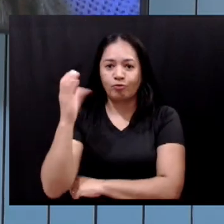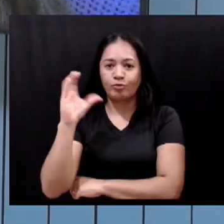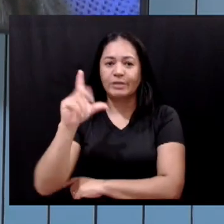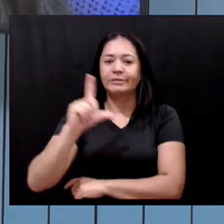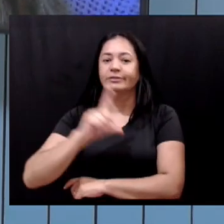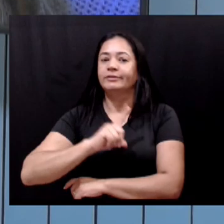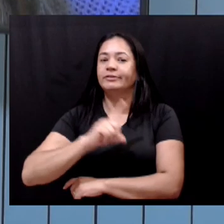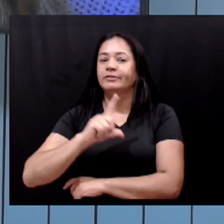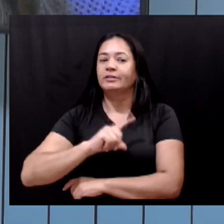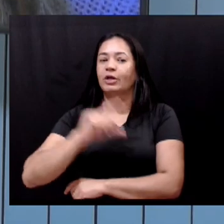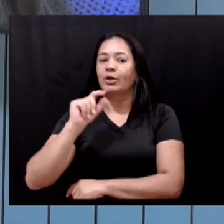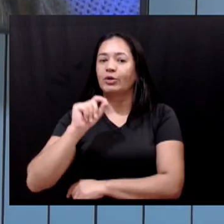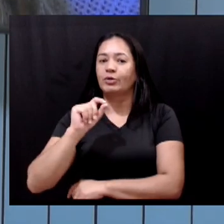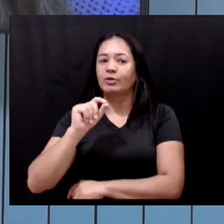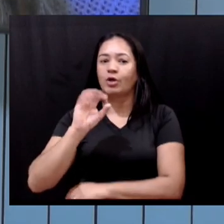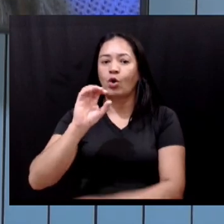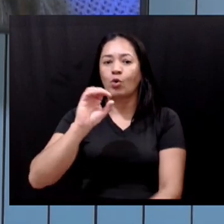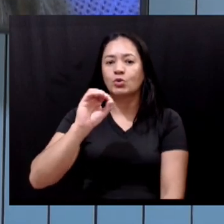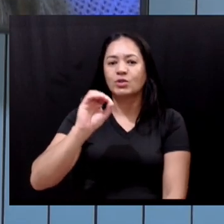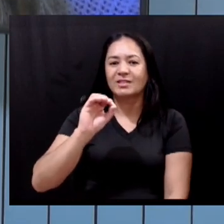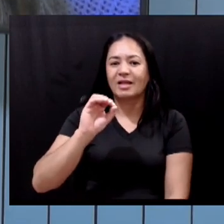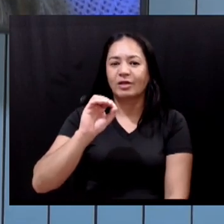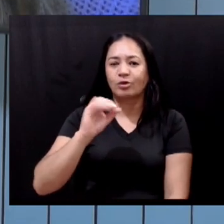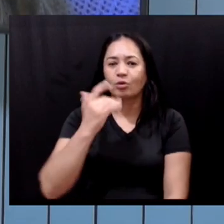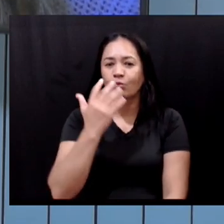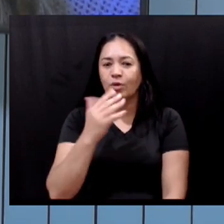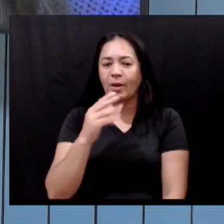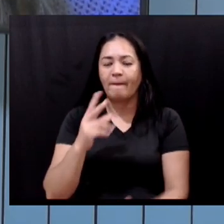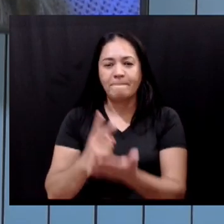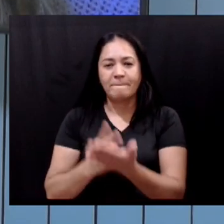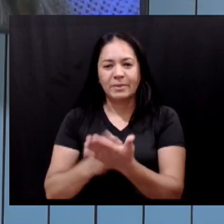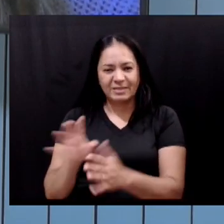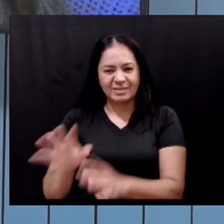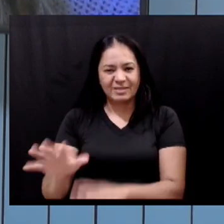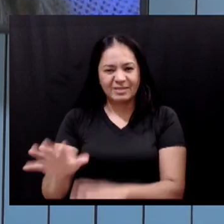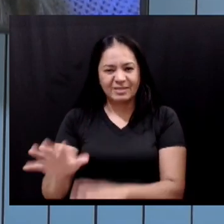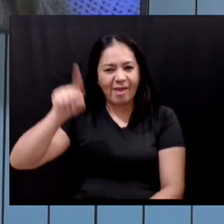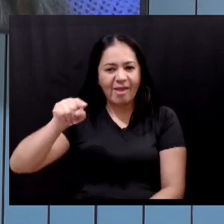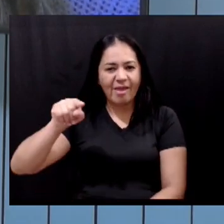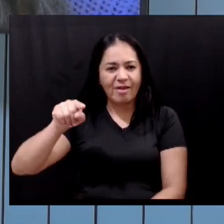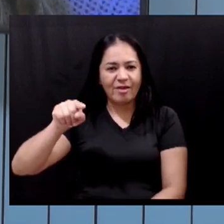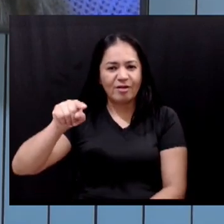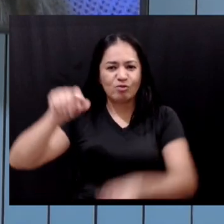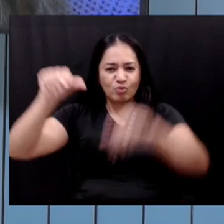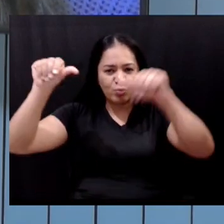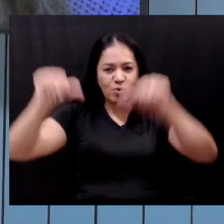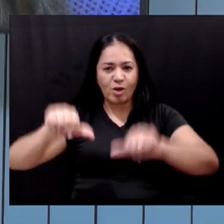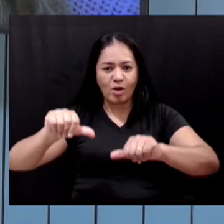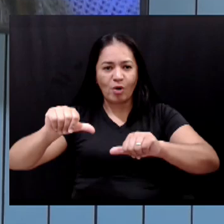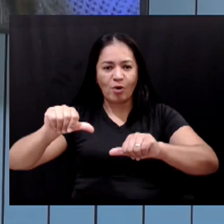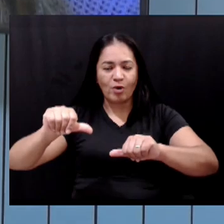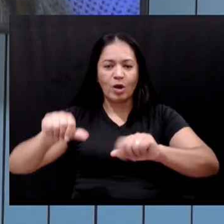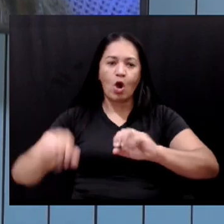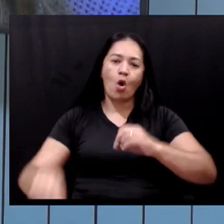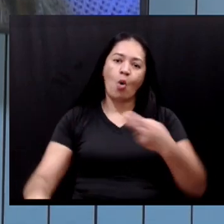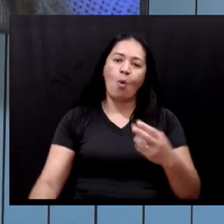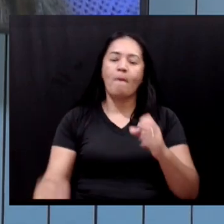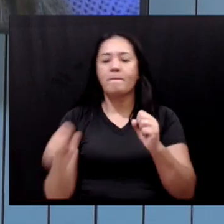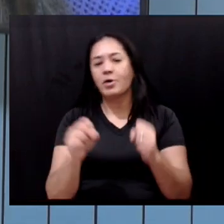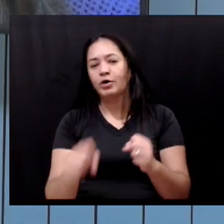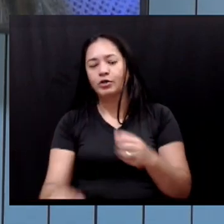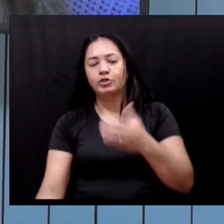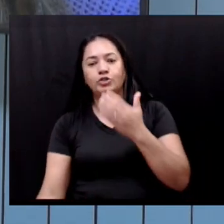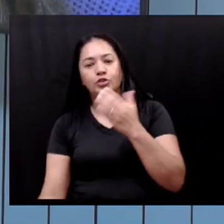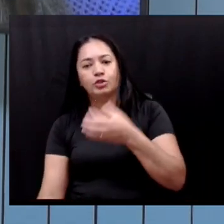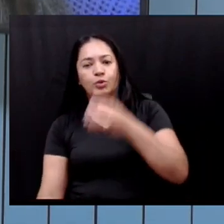zero açúcar. Ele, mesmo assim, ele é ainda muito prejudicial? A gente pode ou não tomar? Tem nutricionista